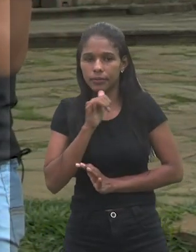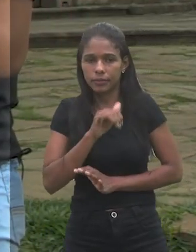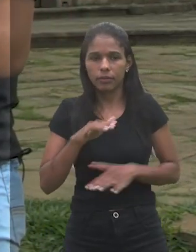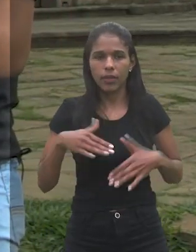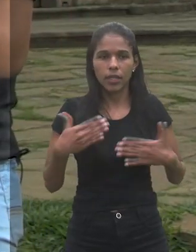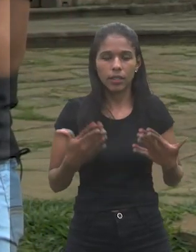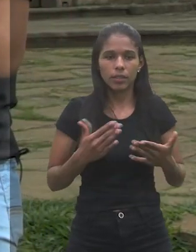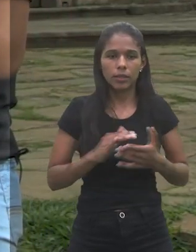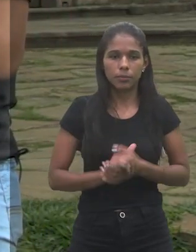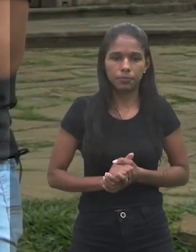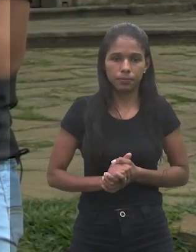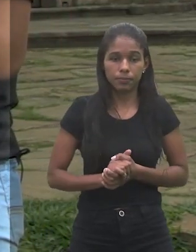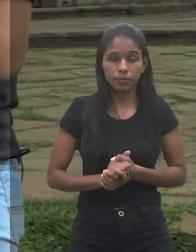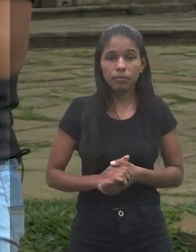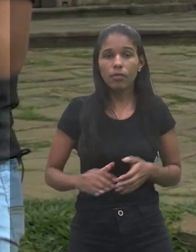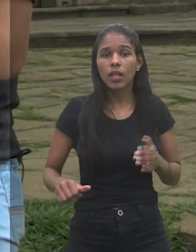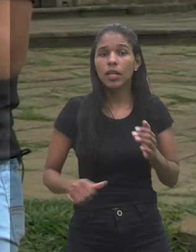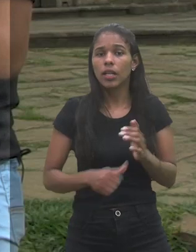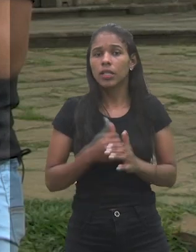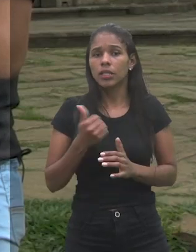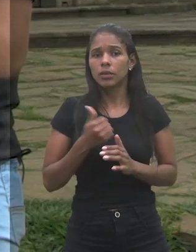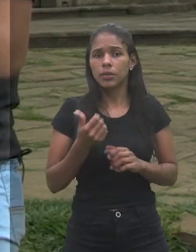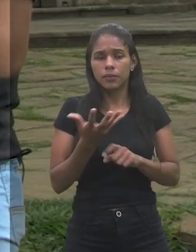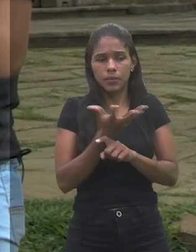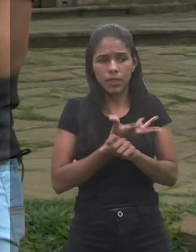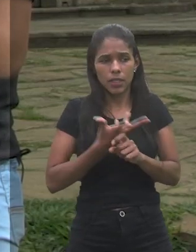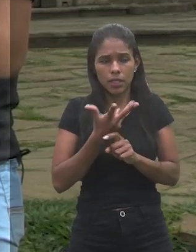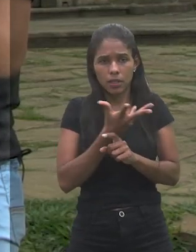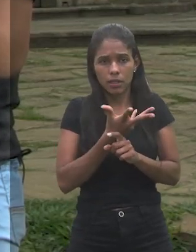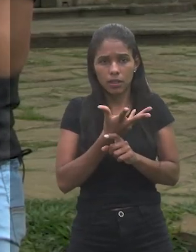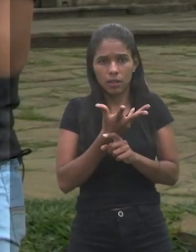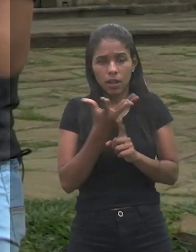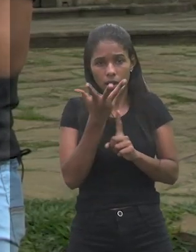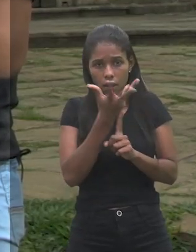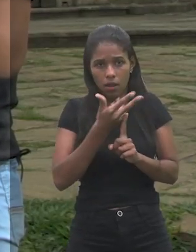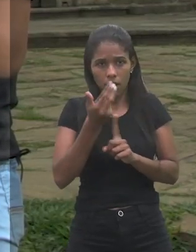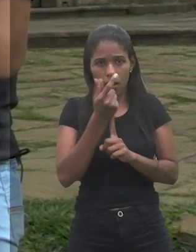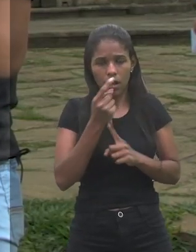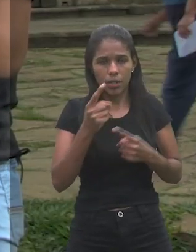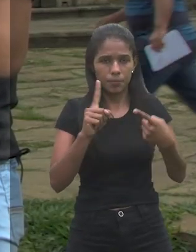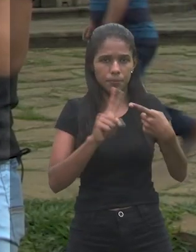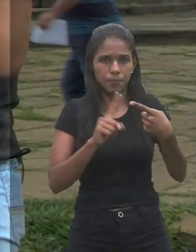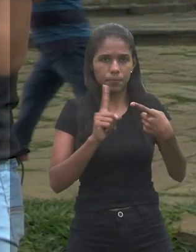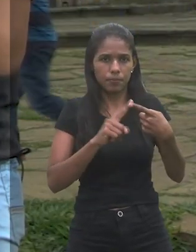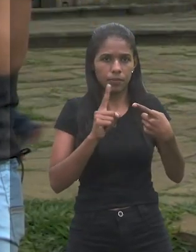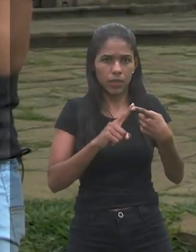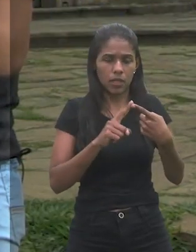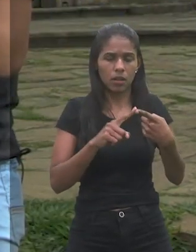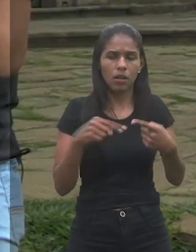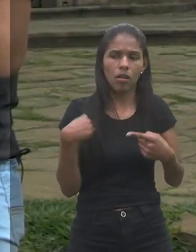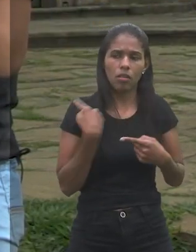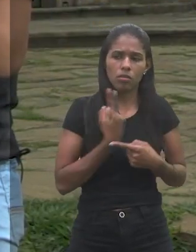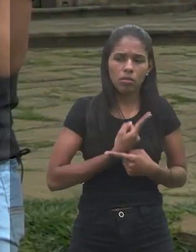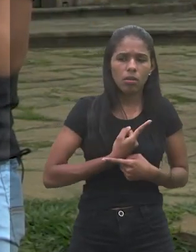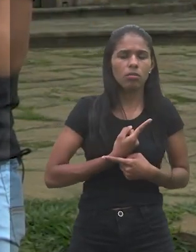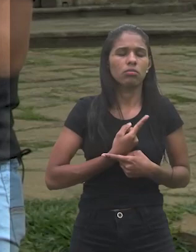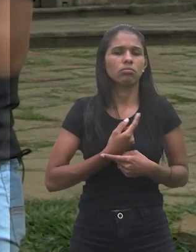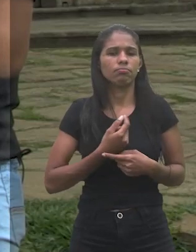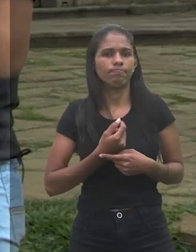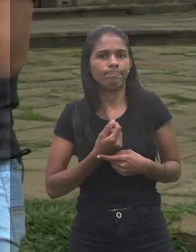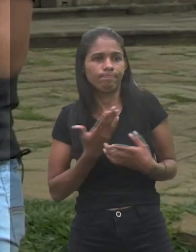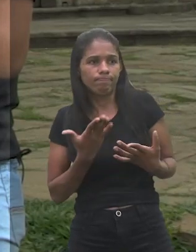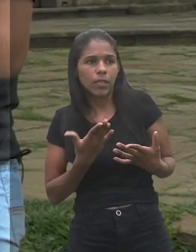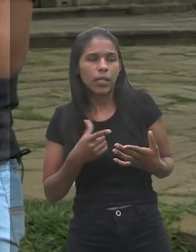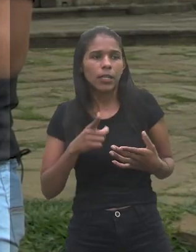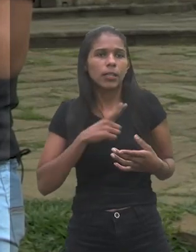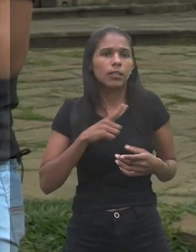Quando a gente fala barroco na cidade de Ouro Preto, você tem um problema na distância para você trazer todas as informações. Então você